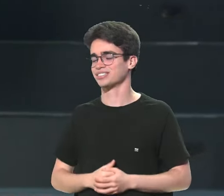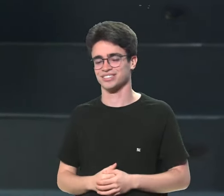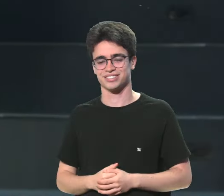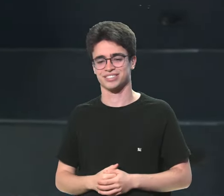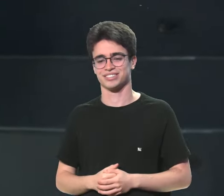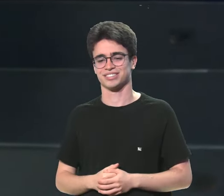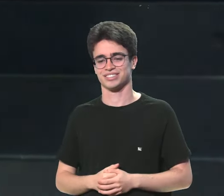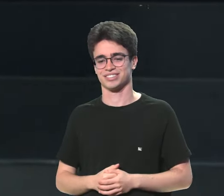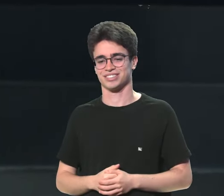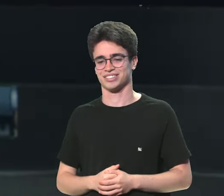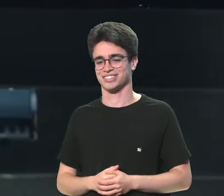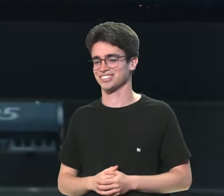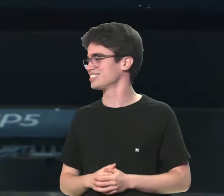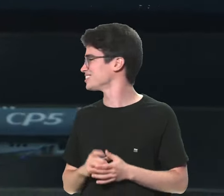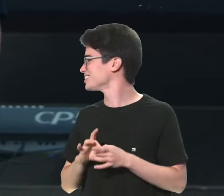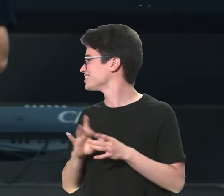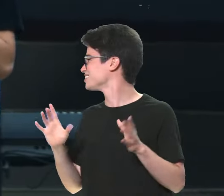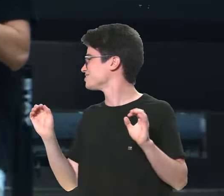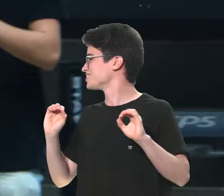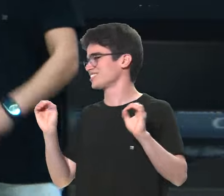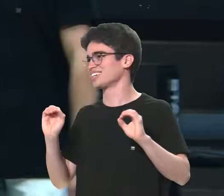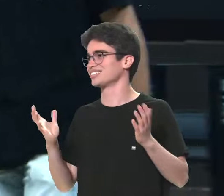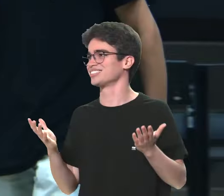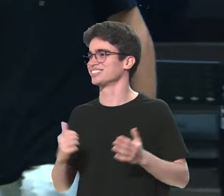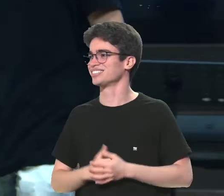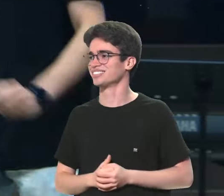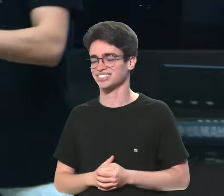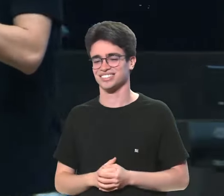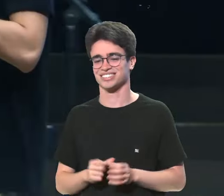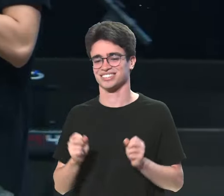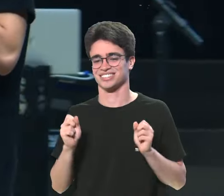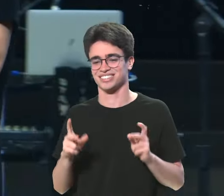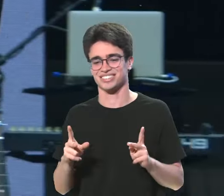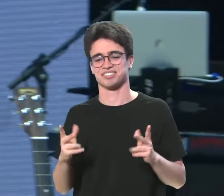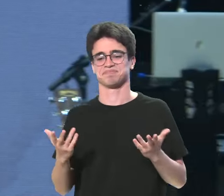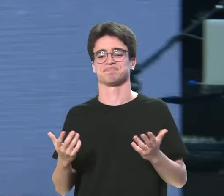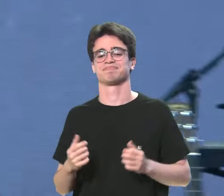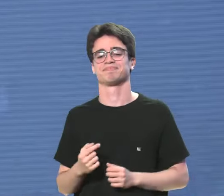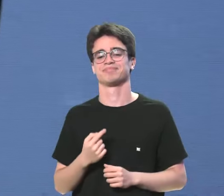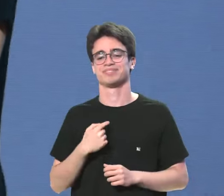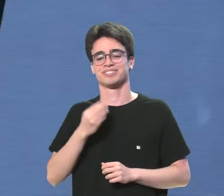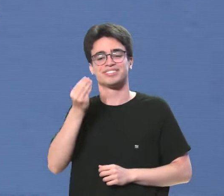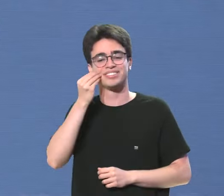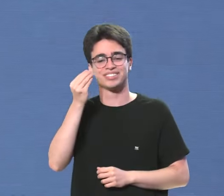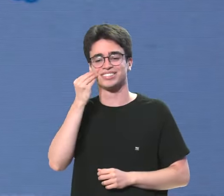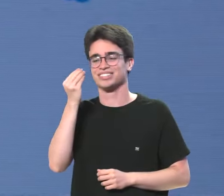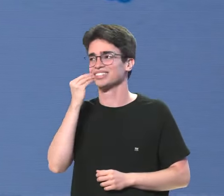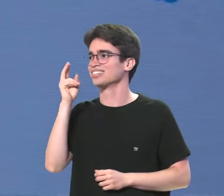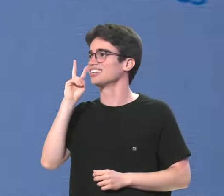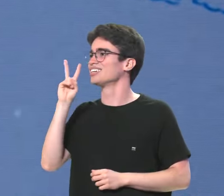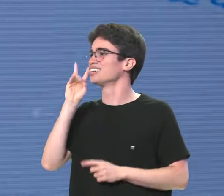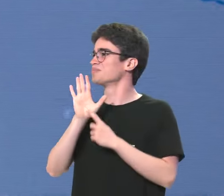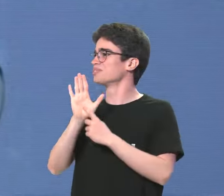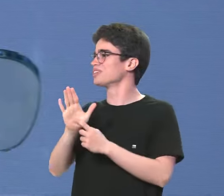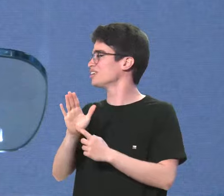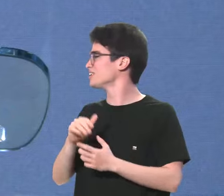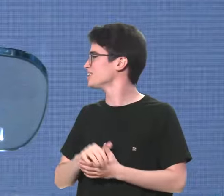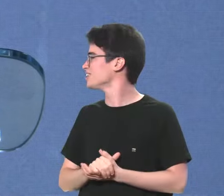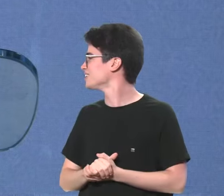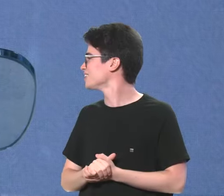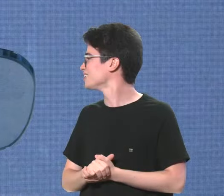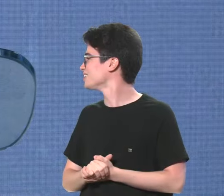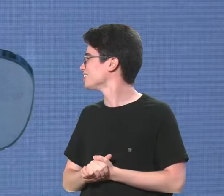aí não tá liberado tá eu ia fazer uma ilustração ô ô Marlon